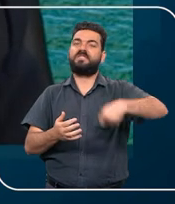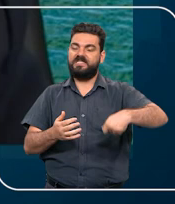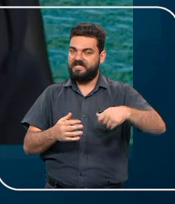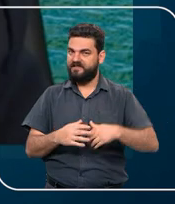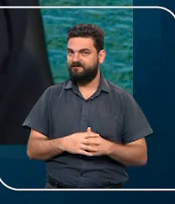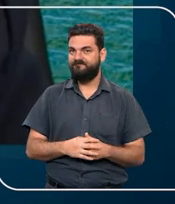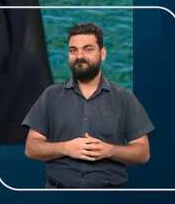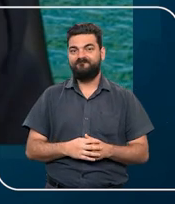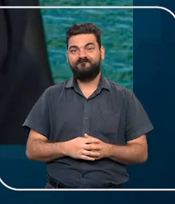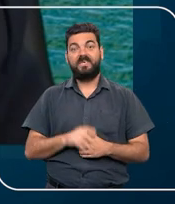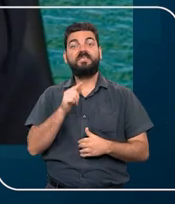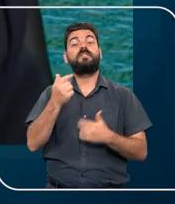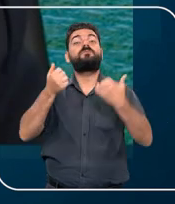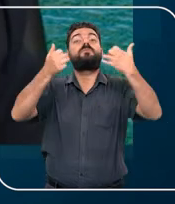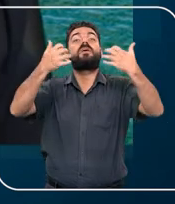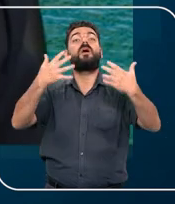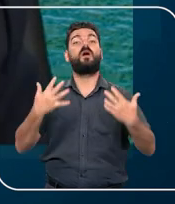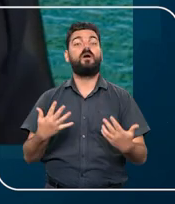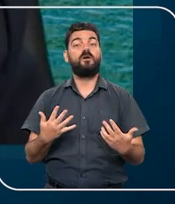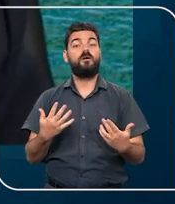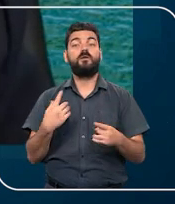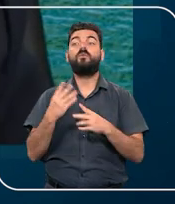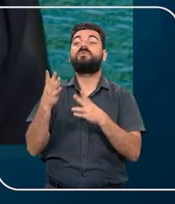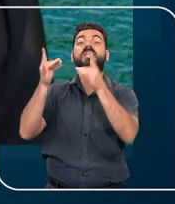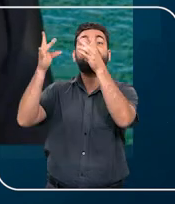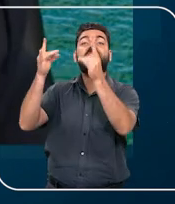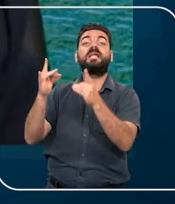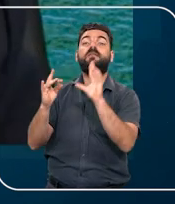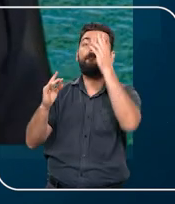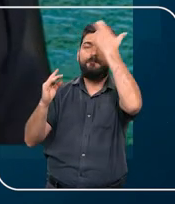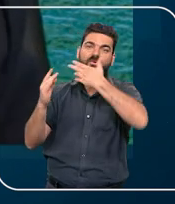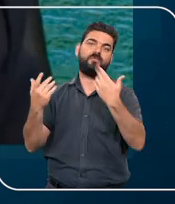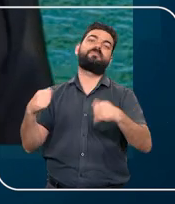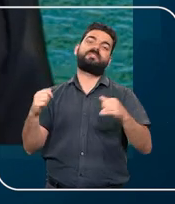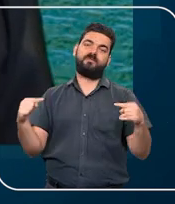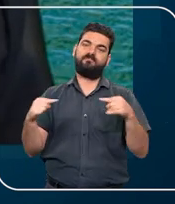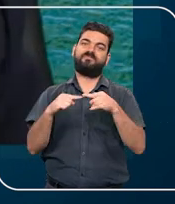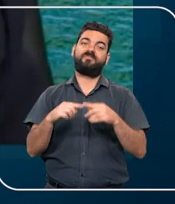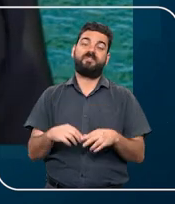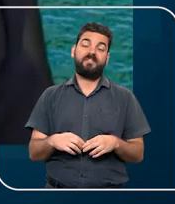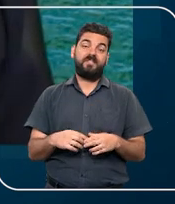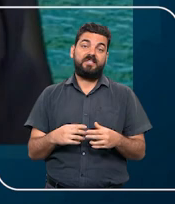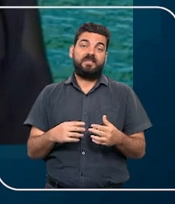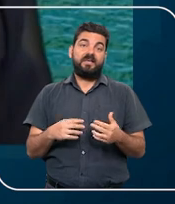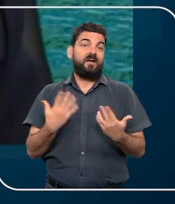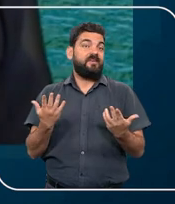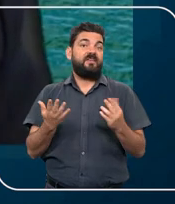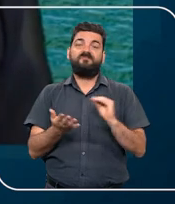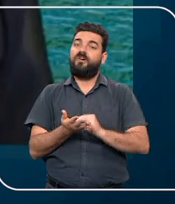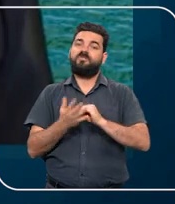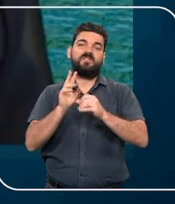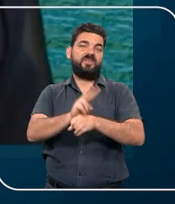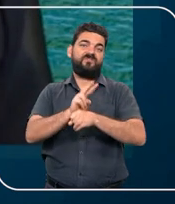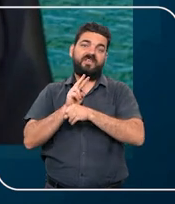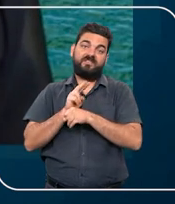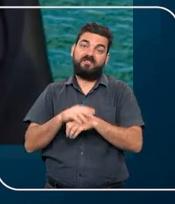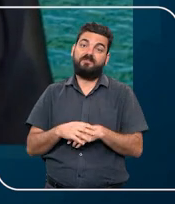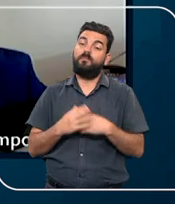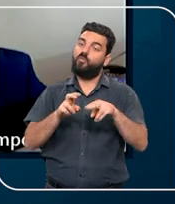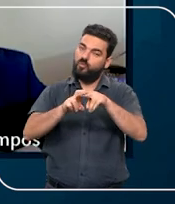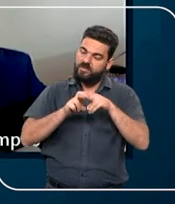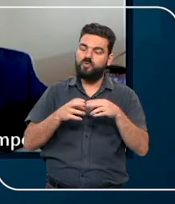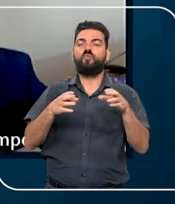sentença desacompanhada de menção e cotejo desses elementos probatórios cons substancia Clara